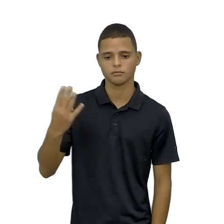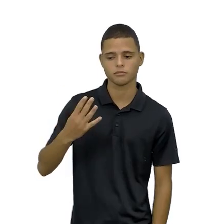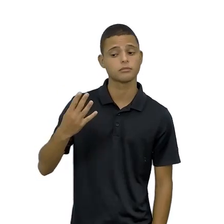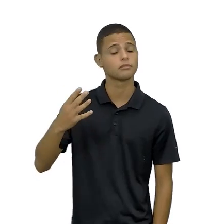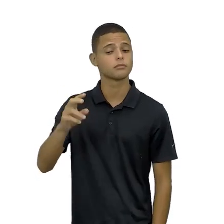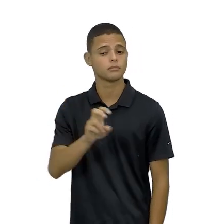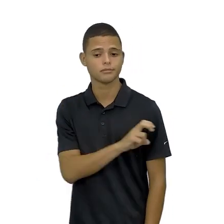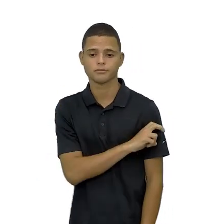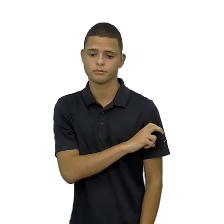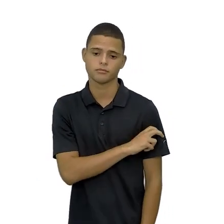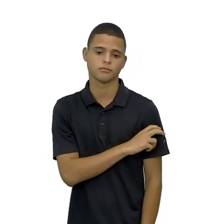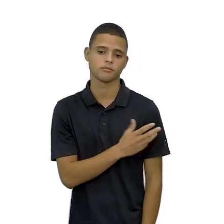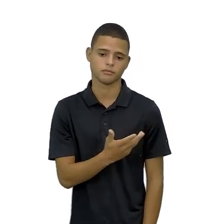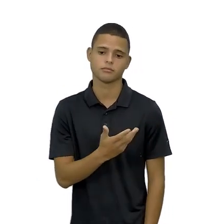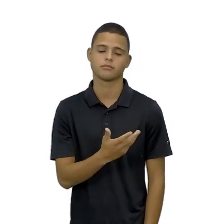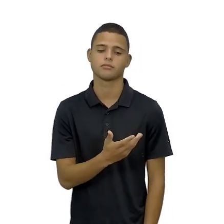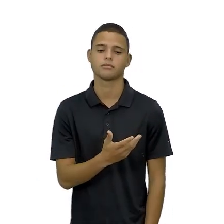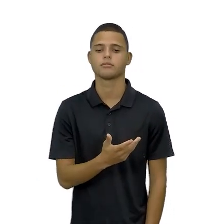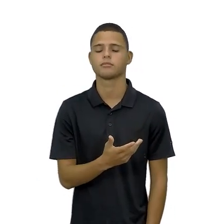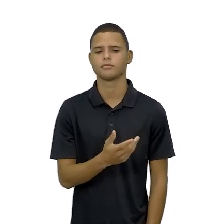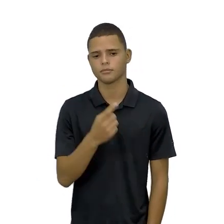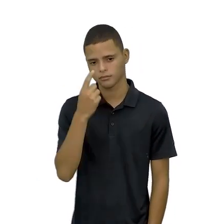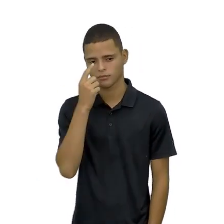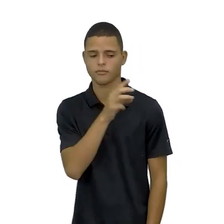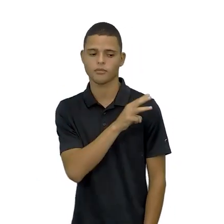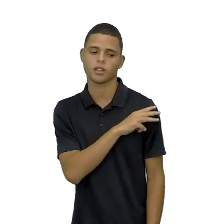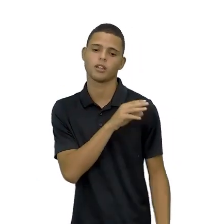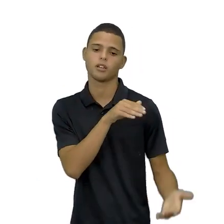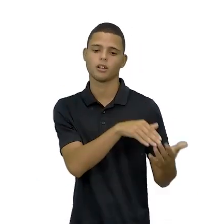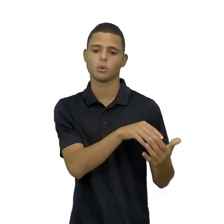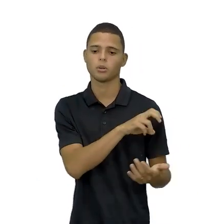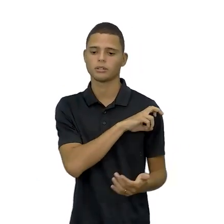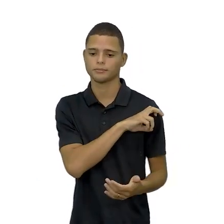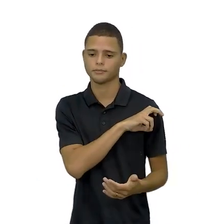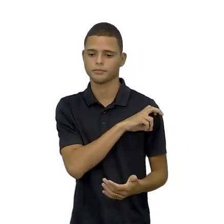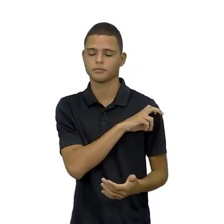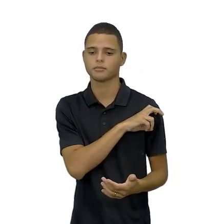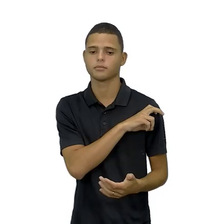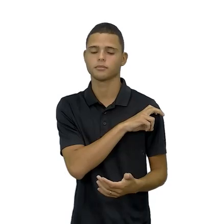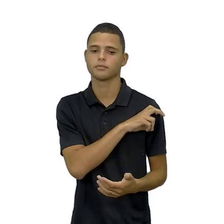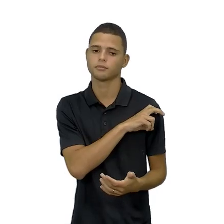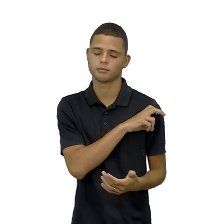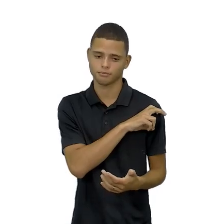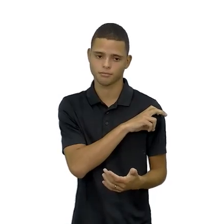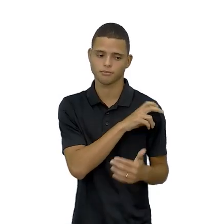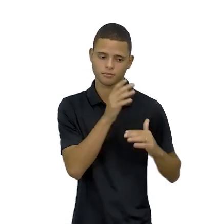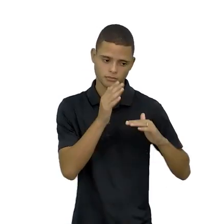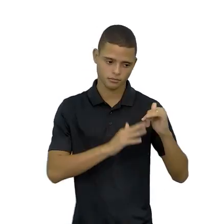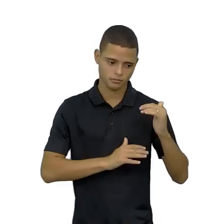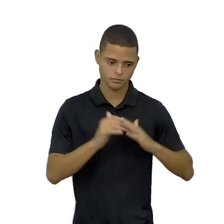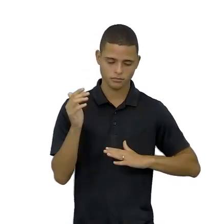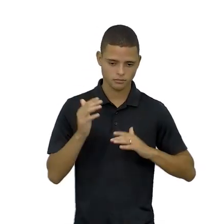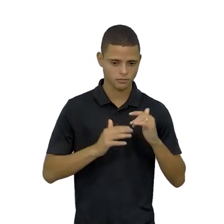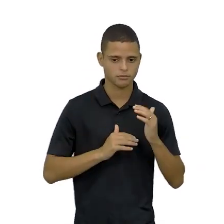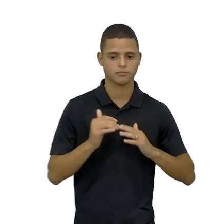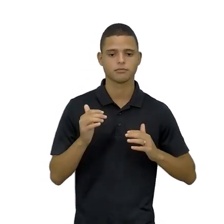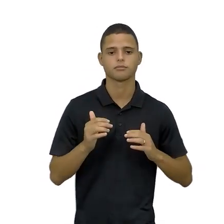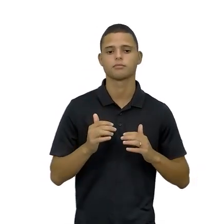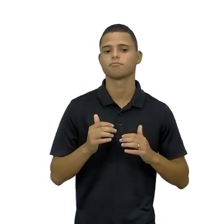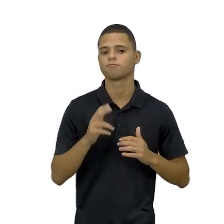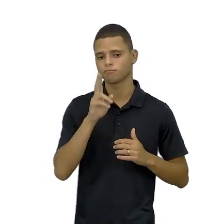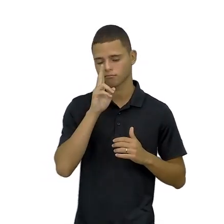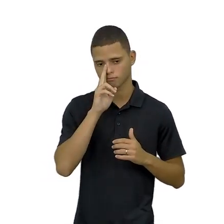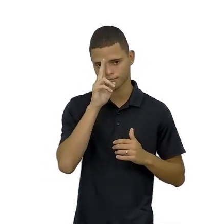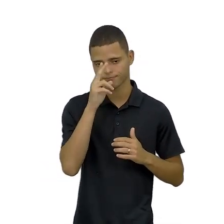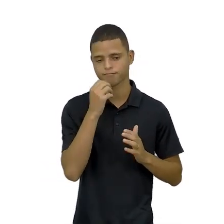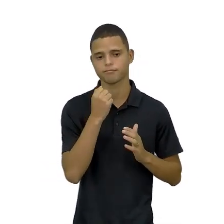A Cris trouxe aí a questão do terceiro ao quinto ano, né, nessas nessa habilidade que foi tão